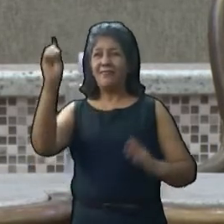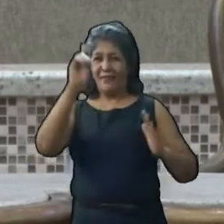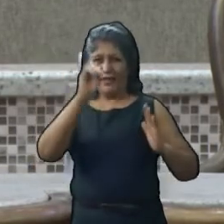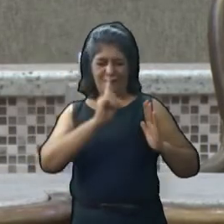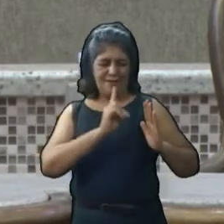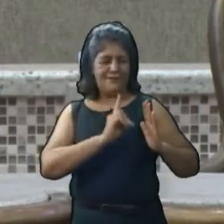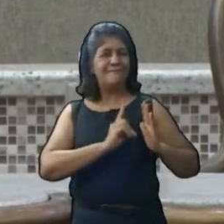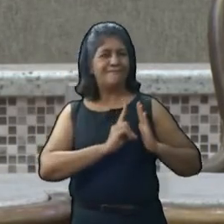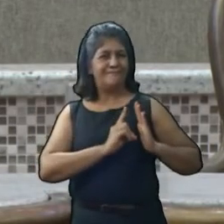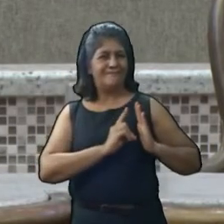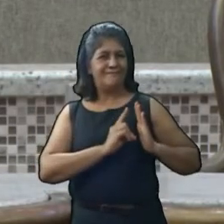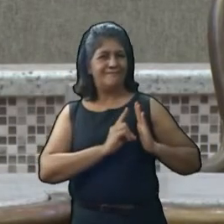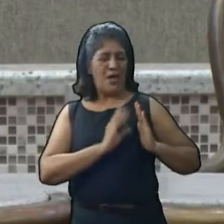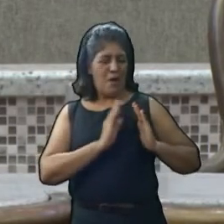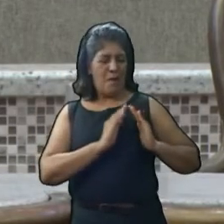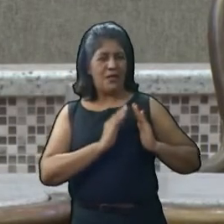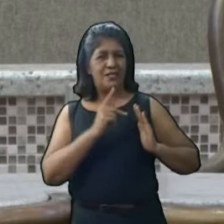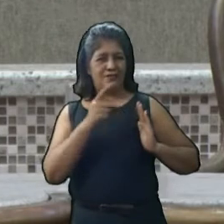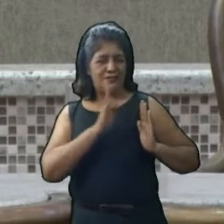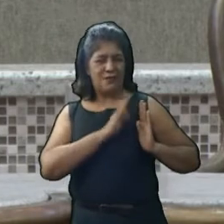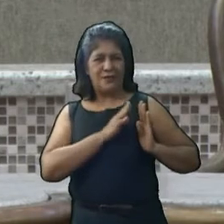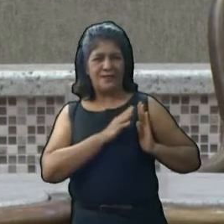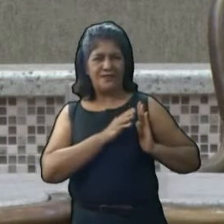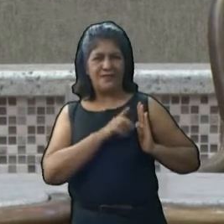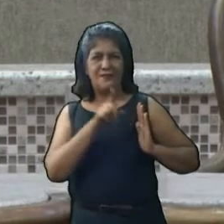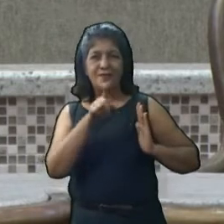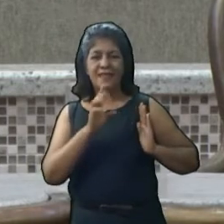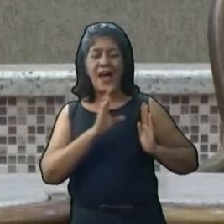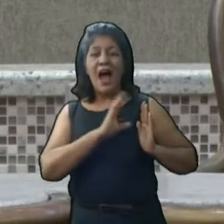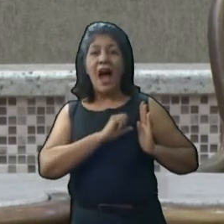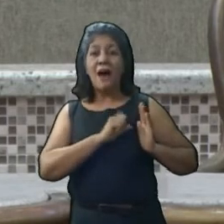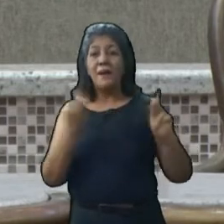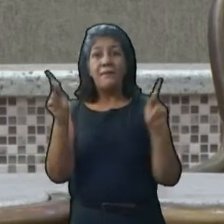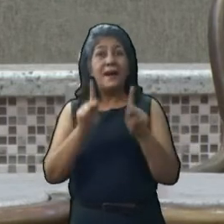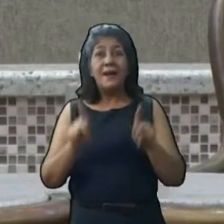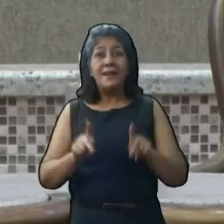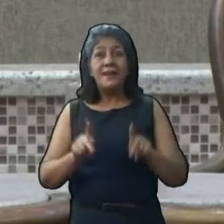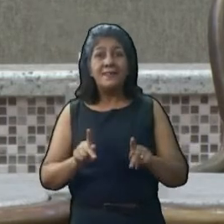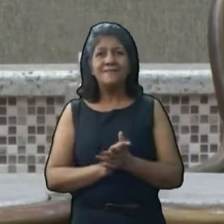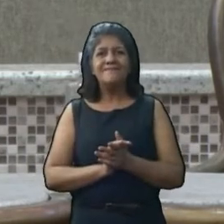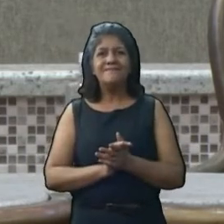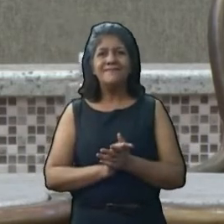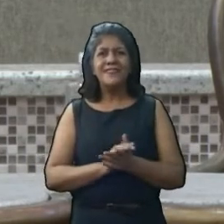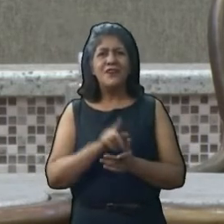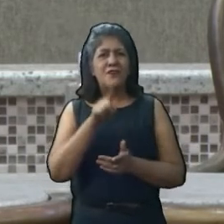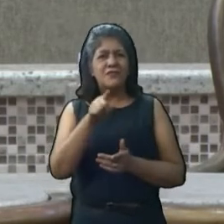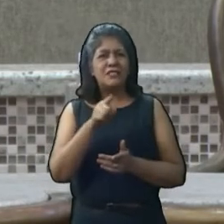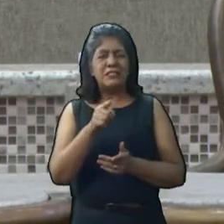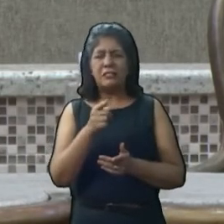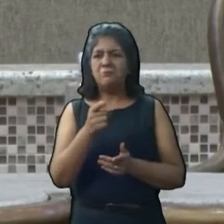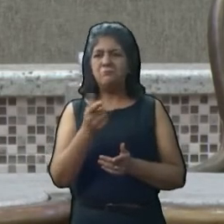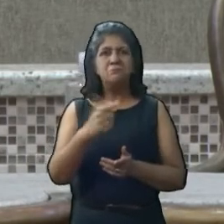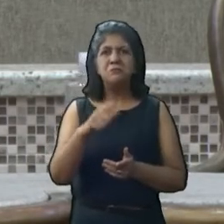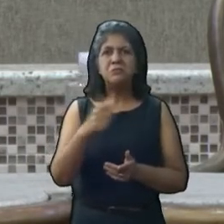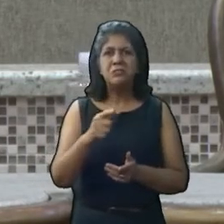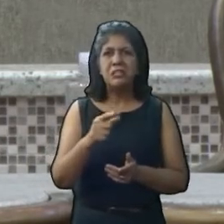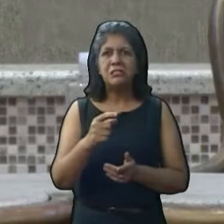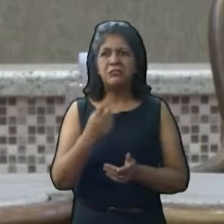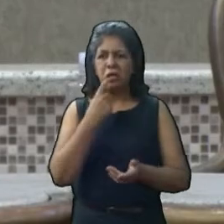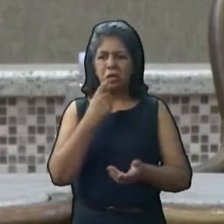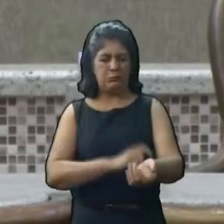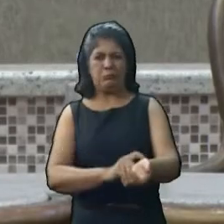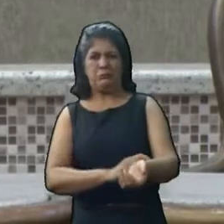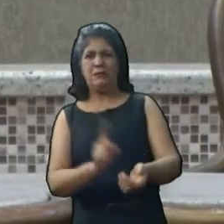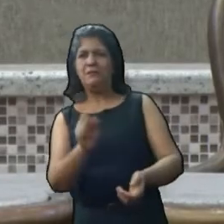nenhum nada ele numeração nada de intriga nada de inimigos essas coisas não nos afetam